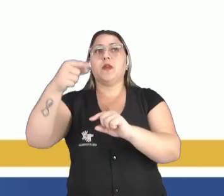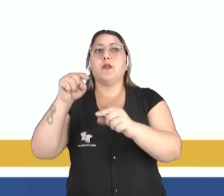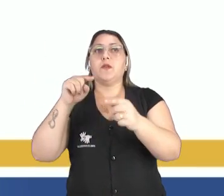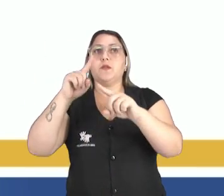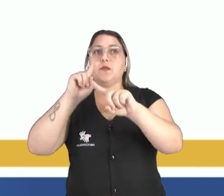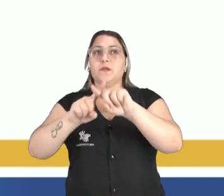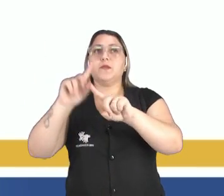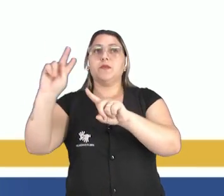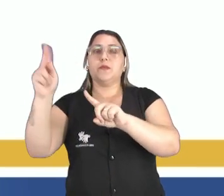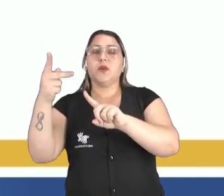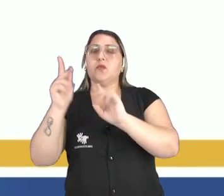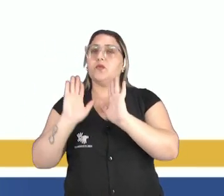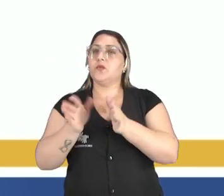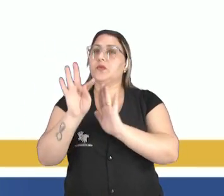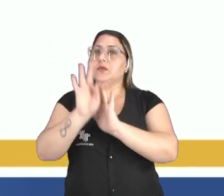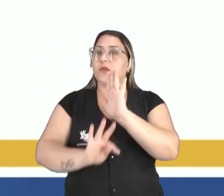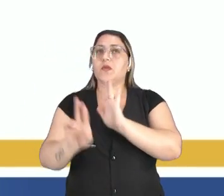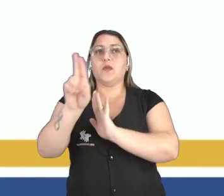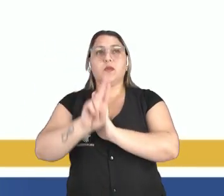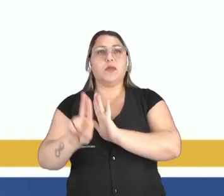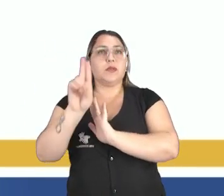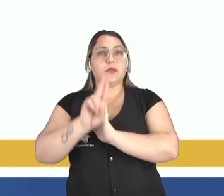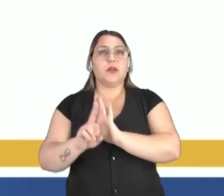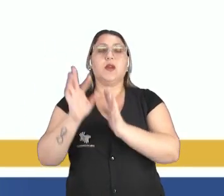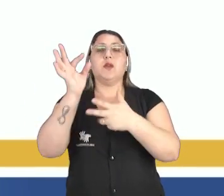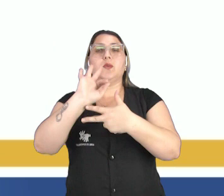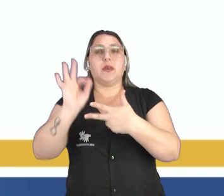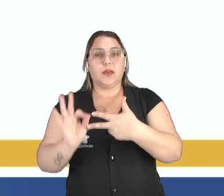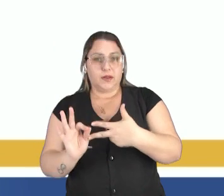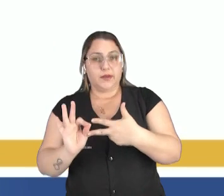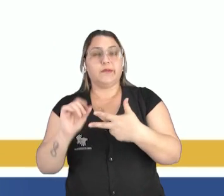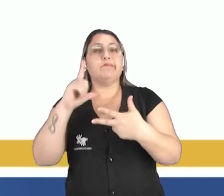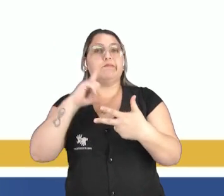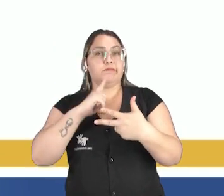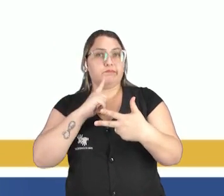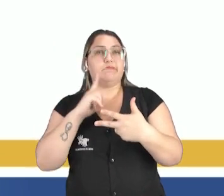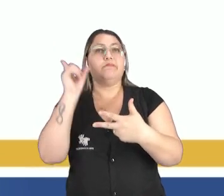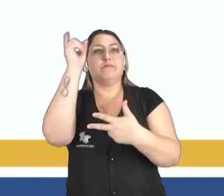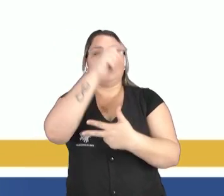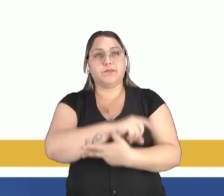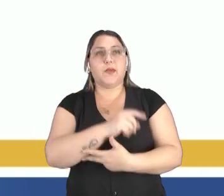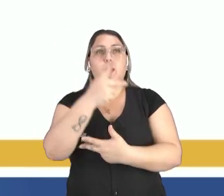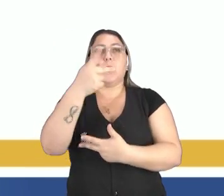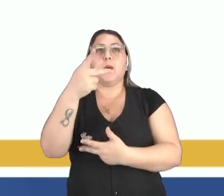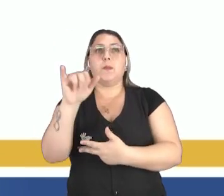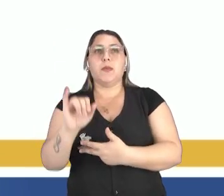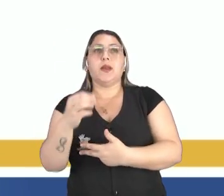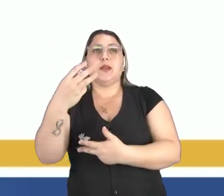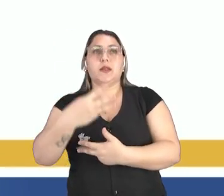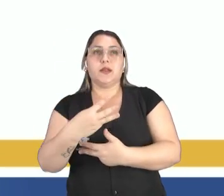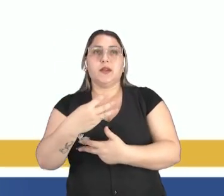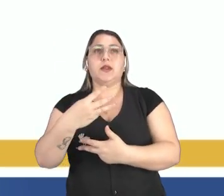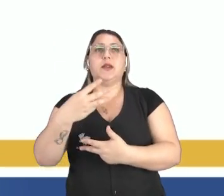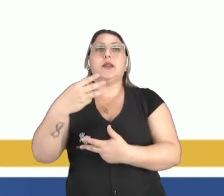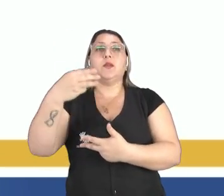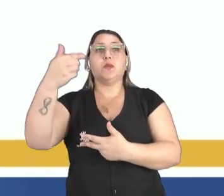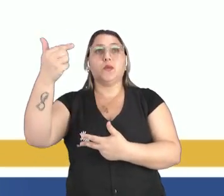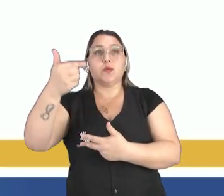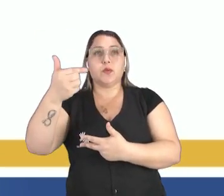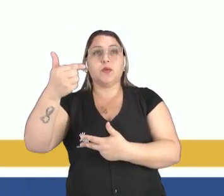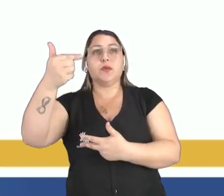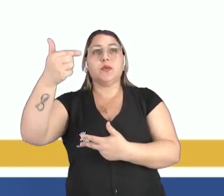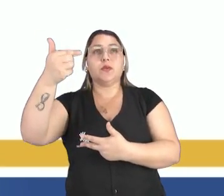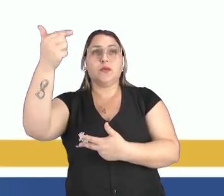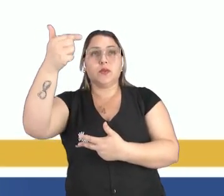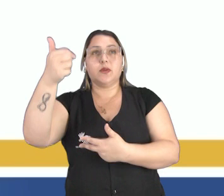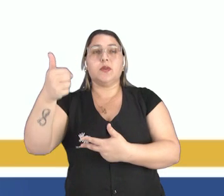que tudo que foi falado no texto não vai ser usado nada aqui, o Enem tem disso. Então, o π é 3, o raio é 2, tá?